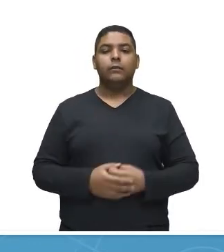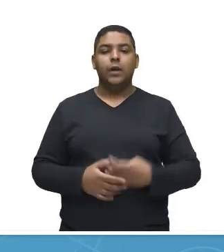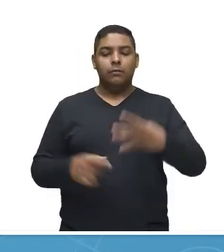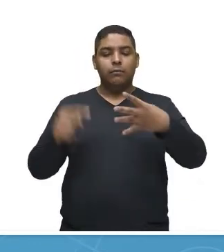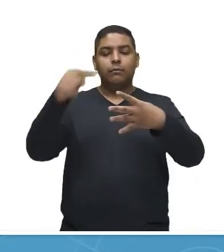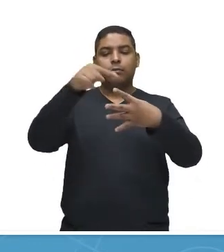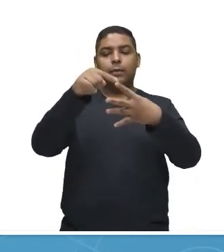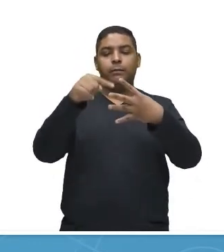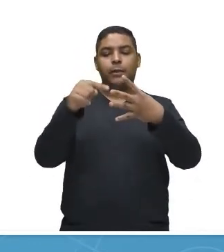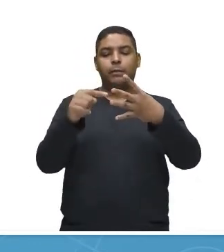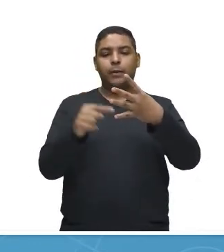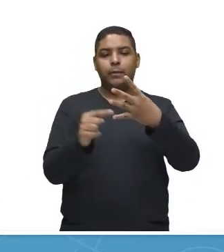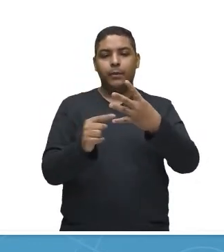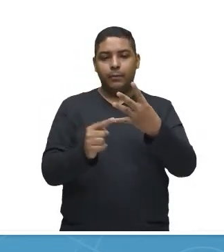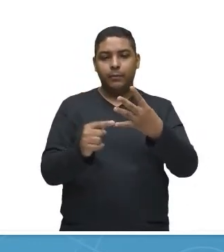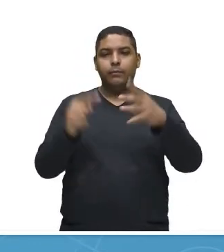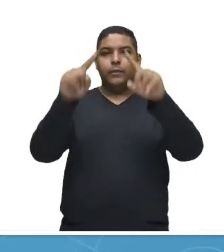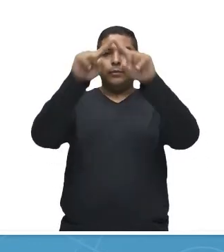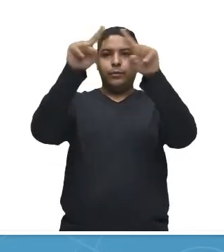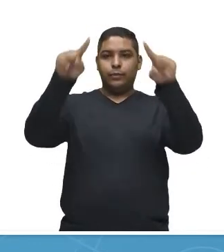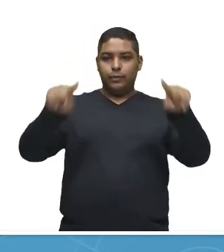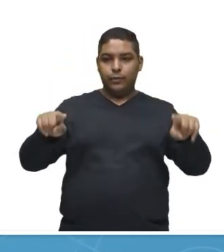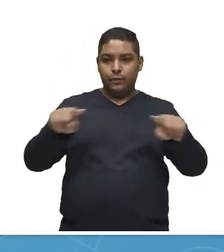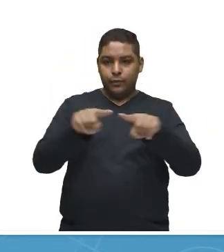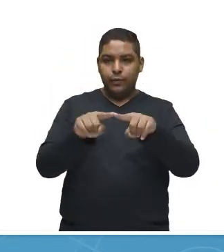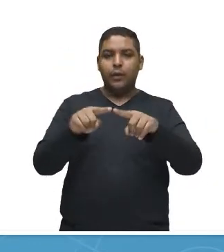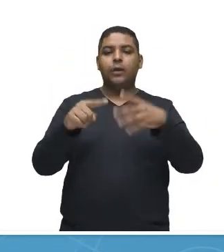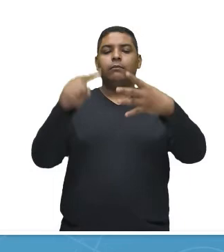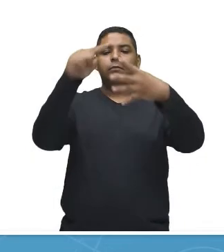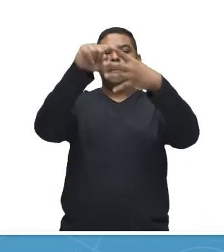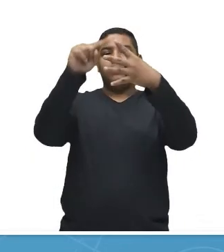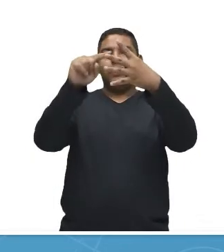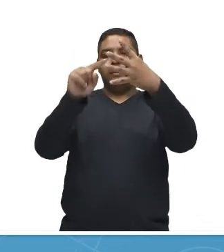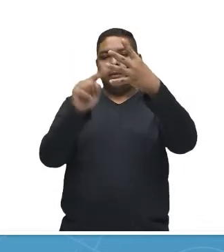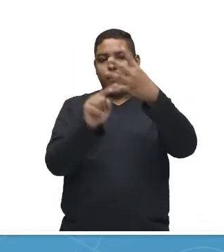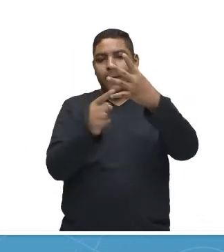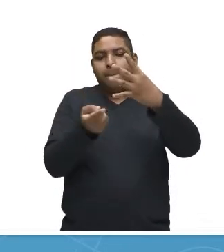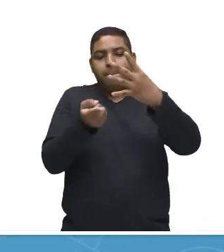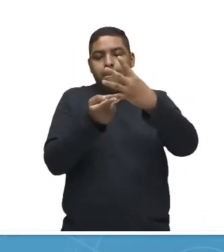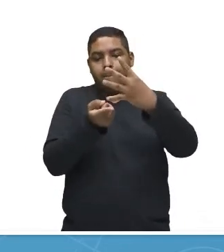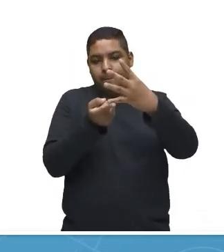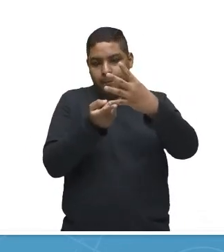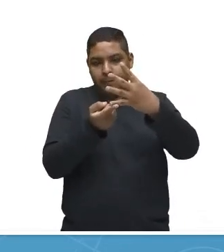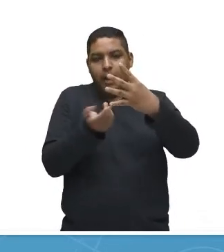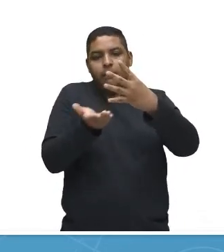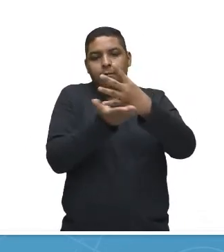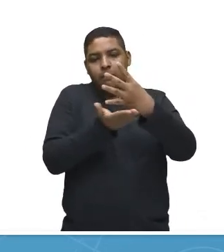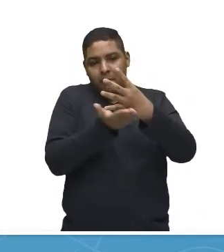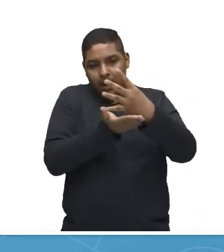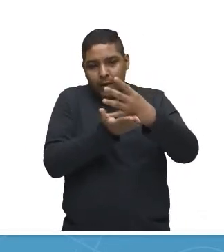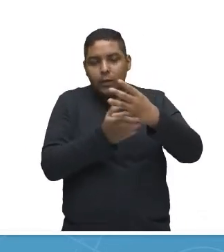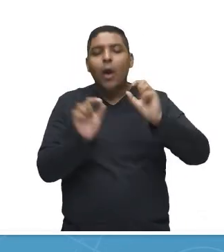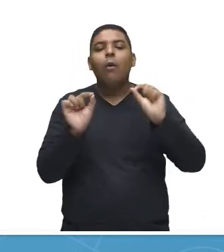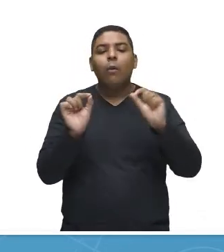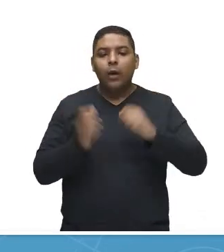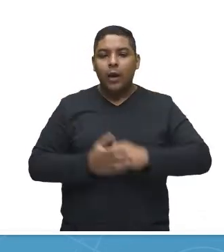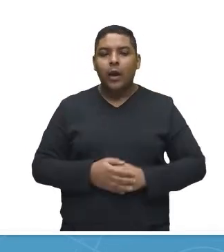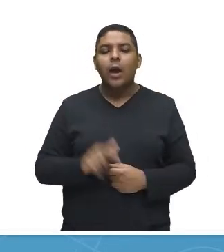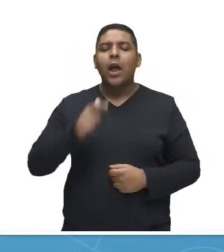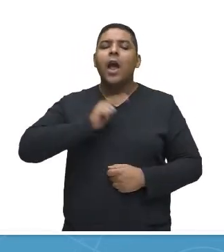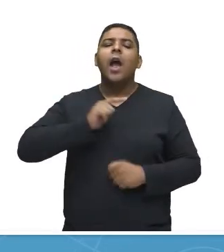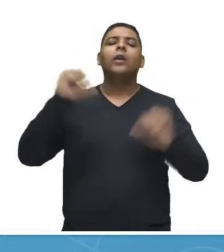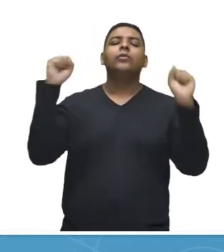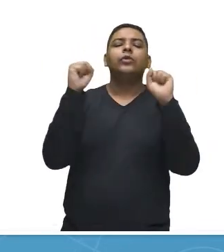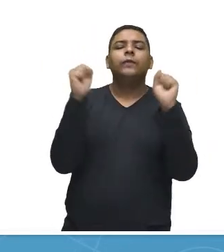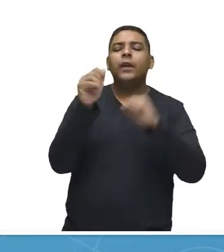de exercícios. Então, olha só, observem aí. Na base da pirâmide, nós temos aqueles exercícios